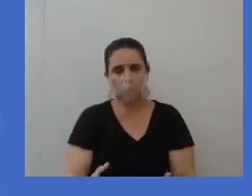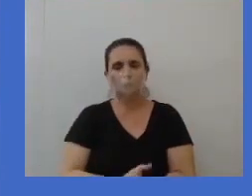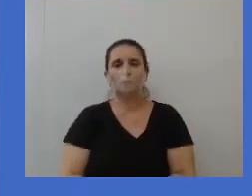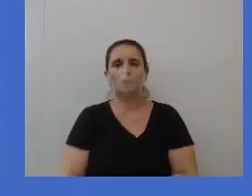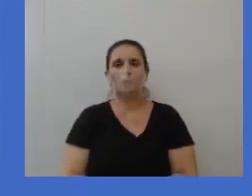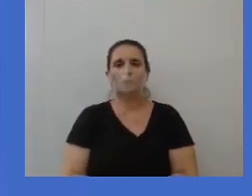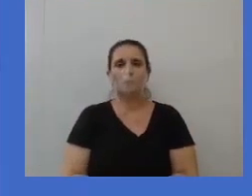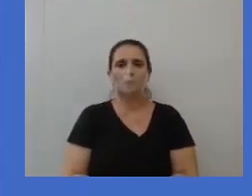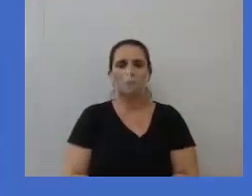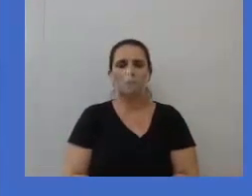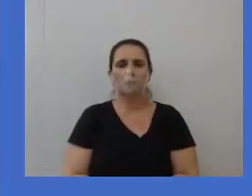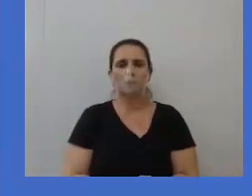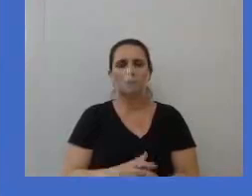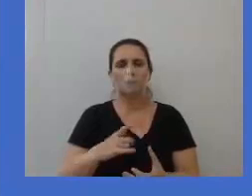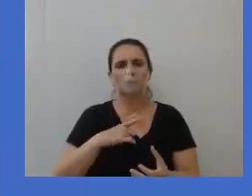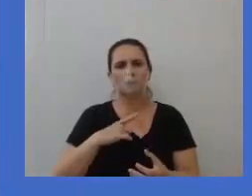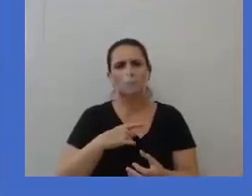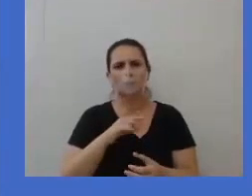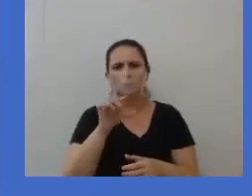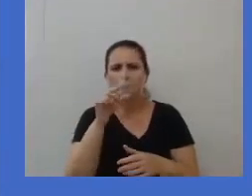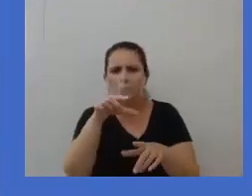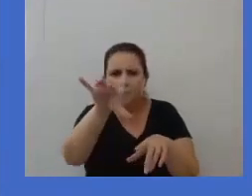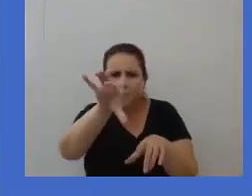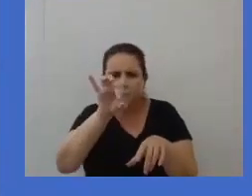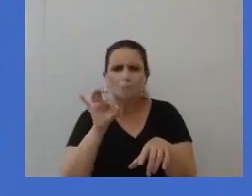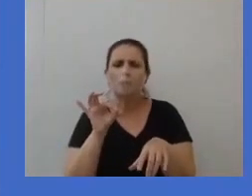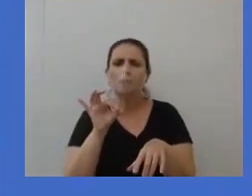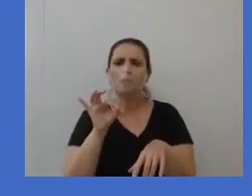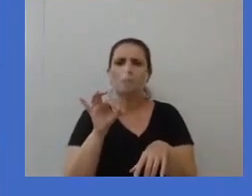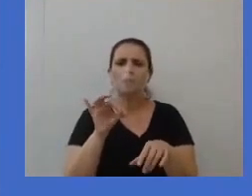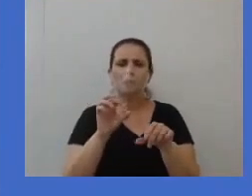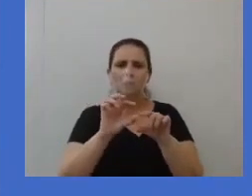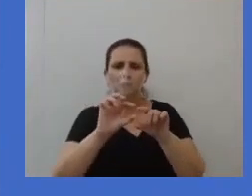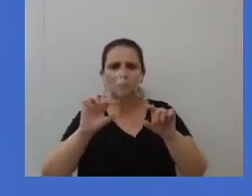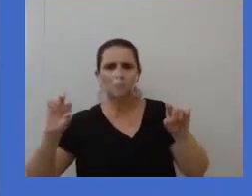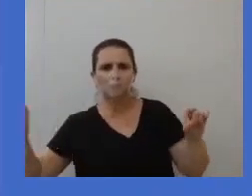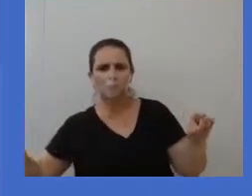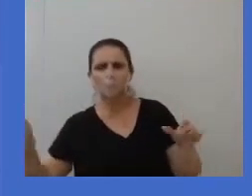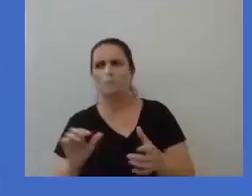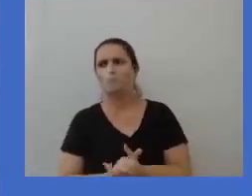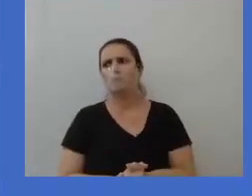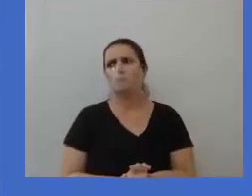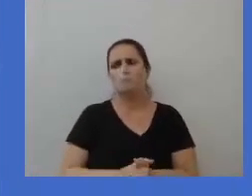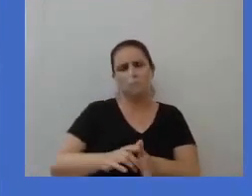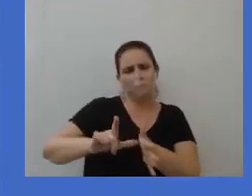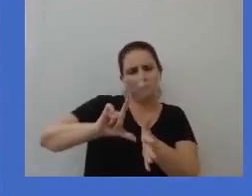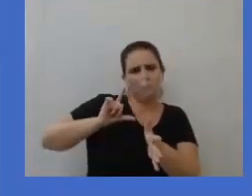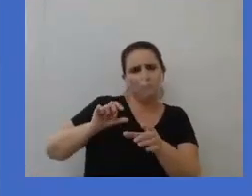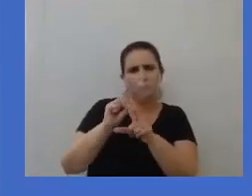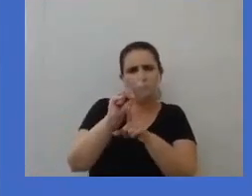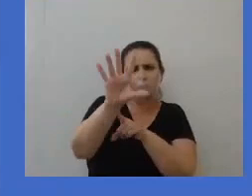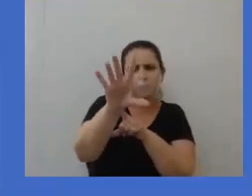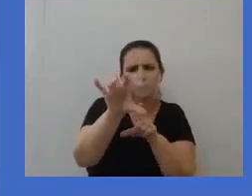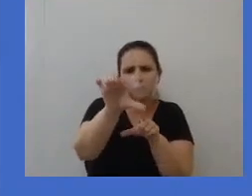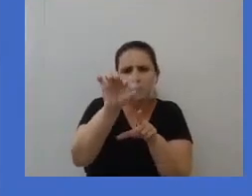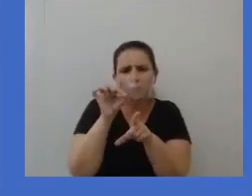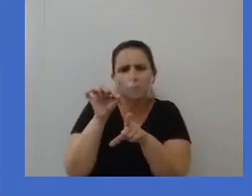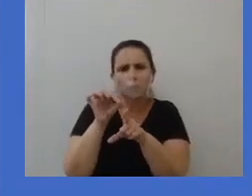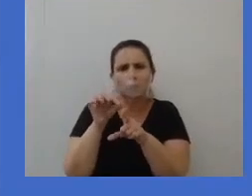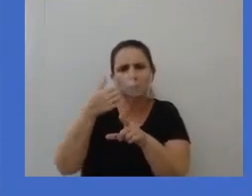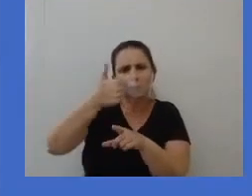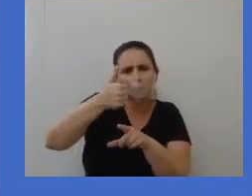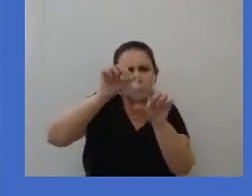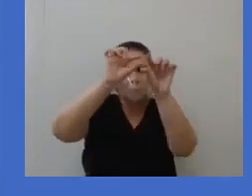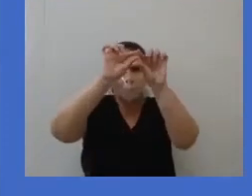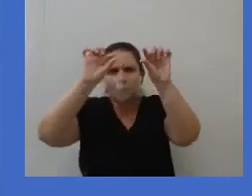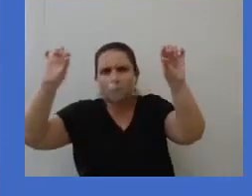dizendo ó, Amazônia. E eu peguei um detalhe. Vejam, esse é o slide anterior. E eu peguei um detalhe que está na